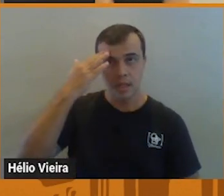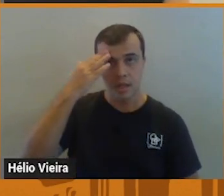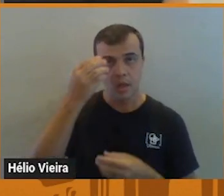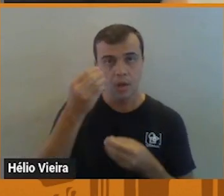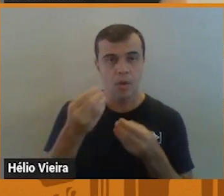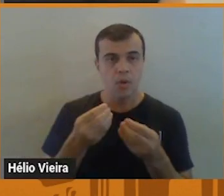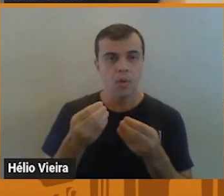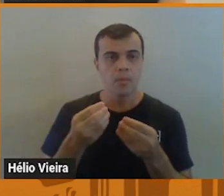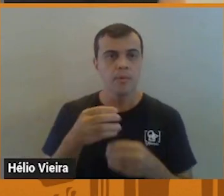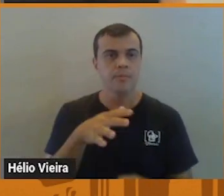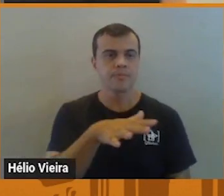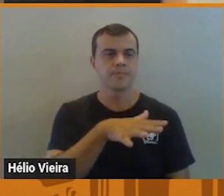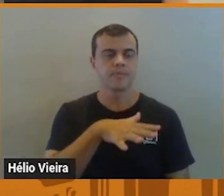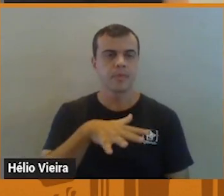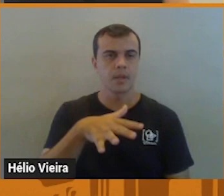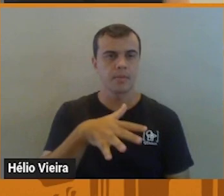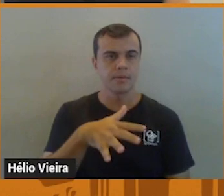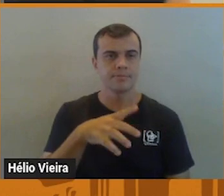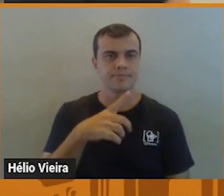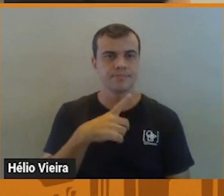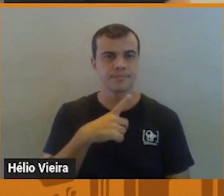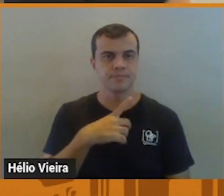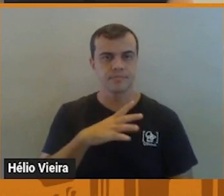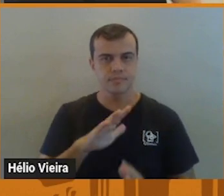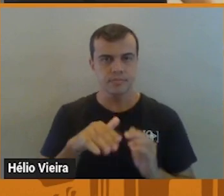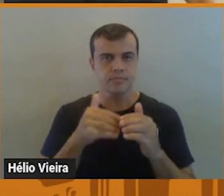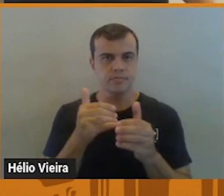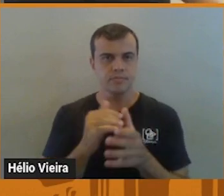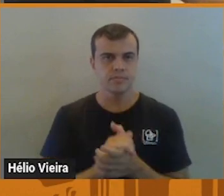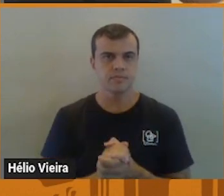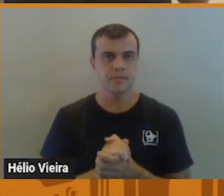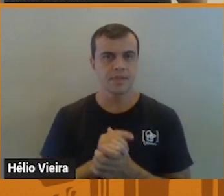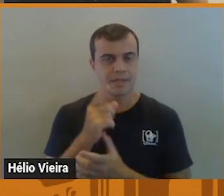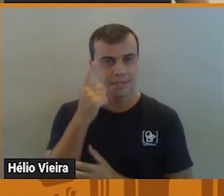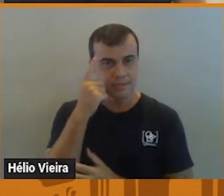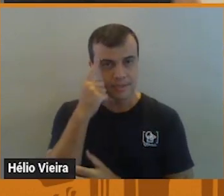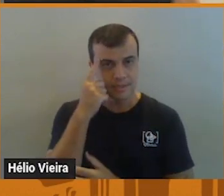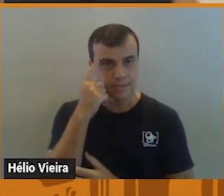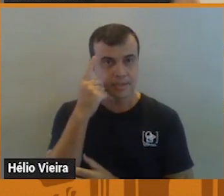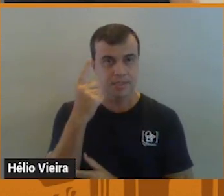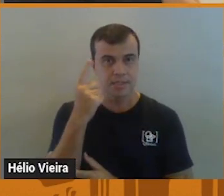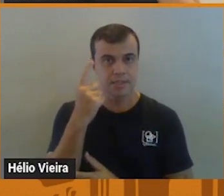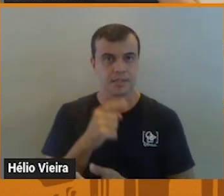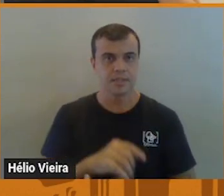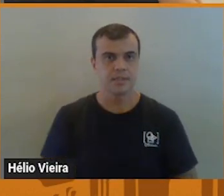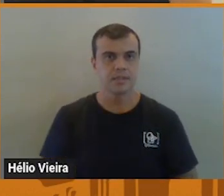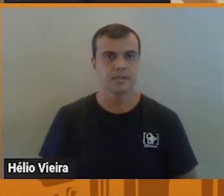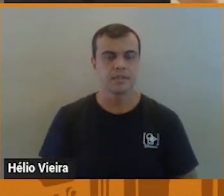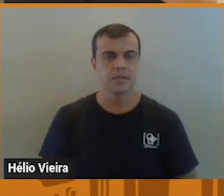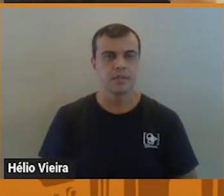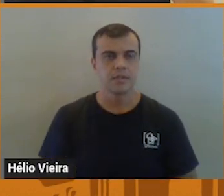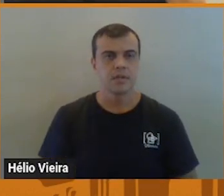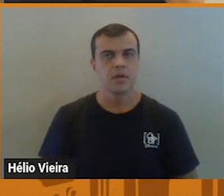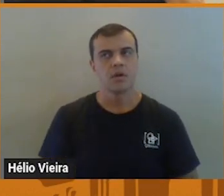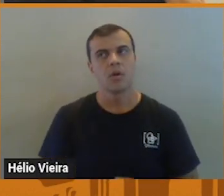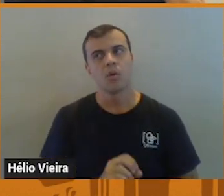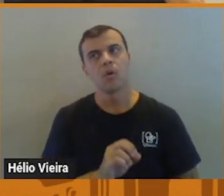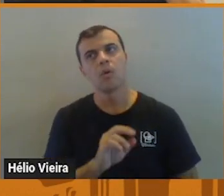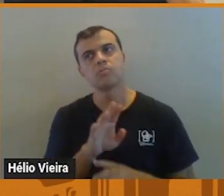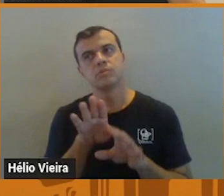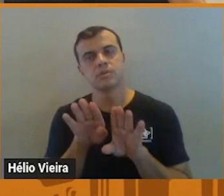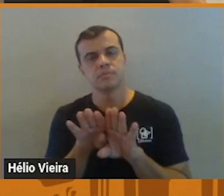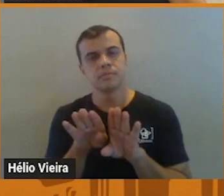exemplo, o bairro se desenvolveu. Então, a ideia é que, ou até